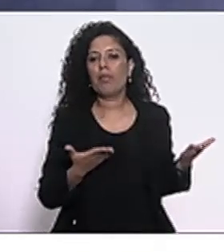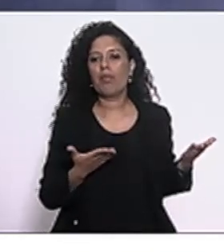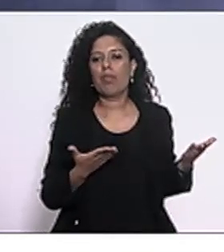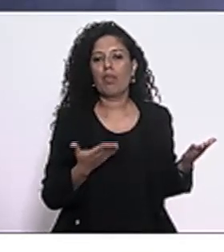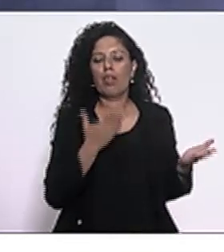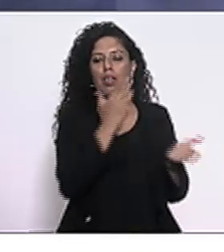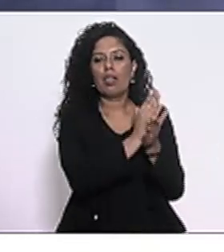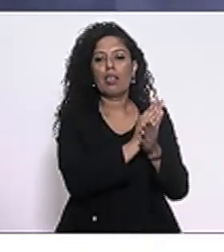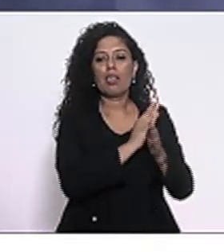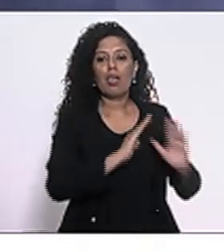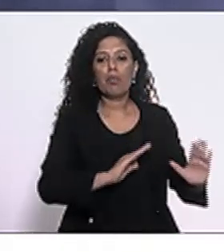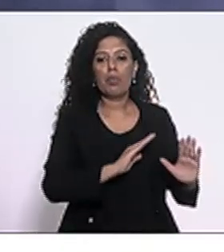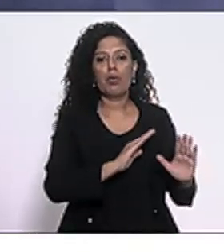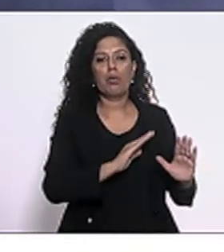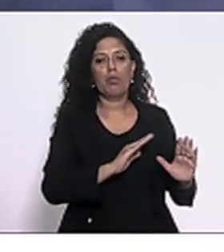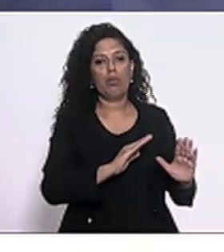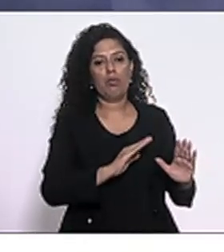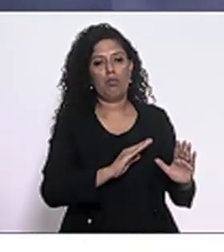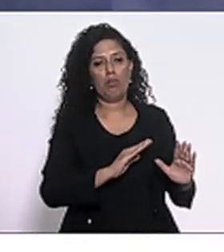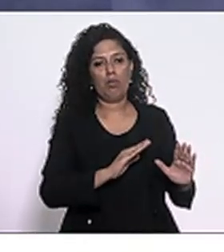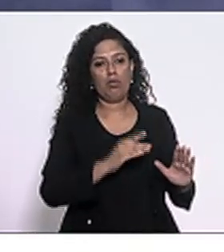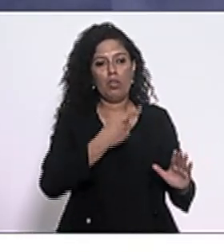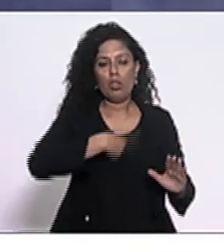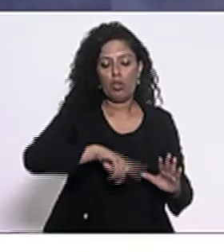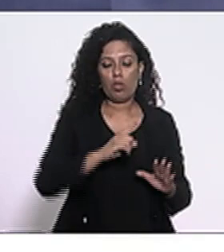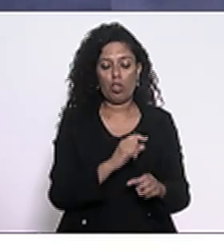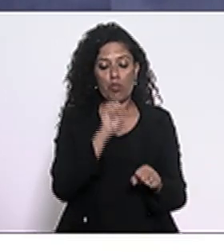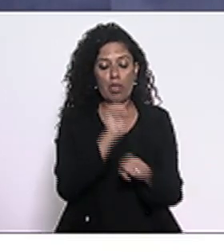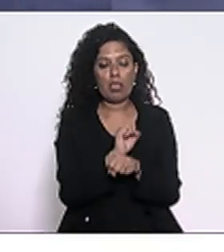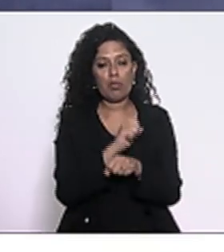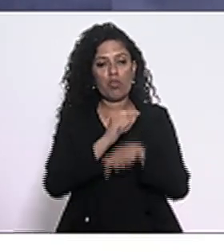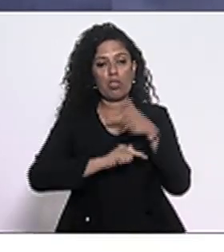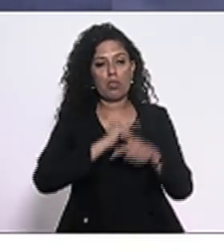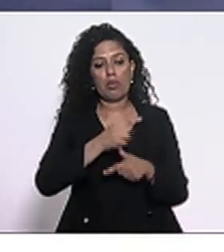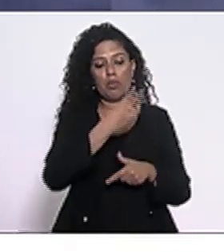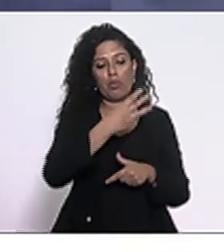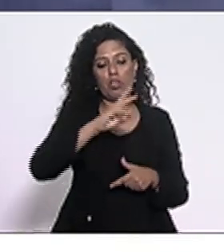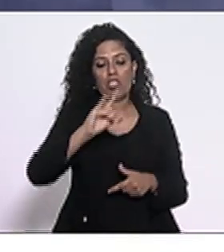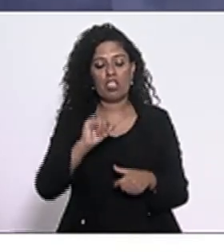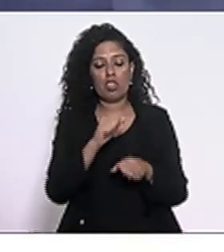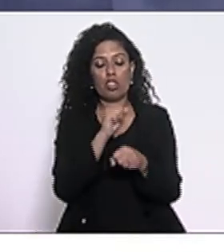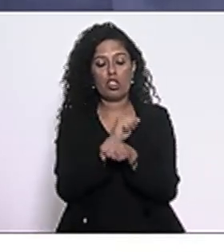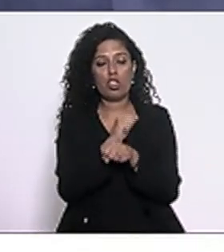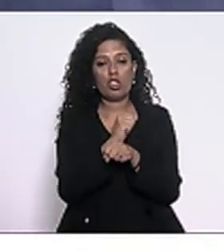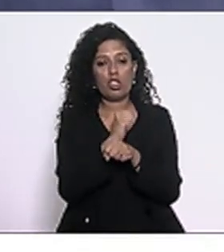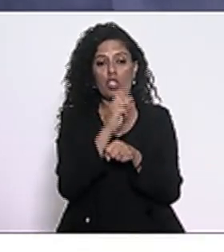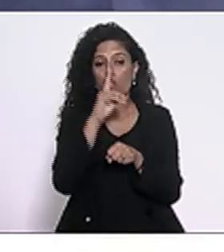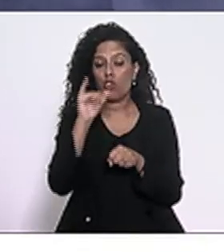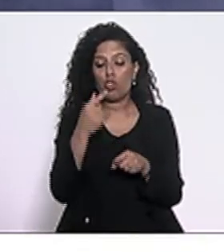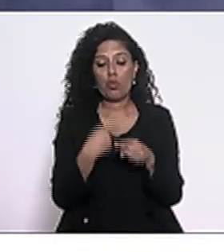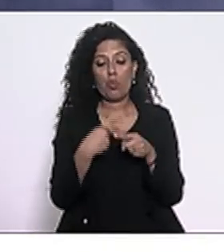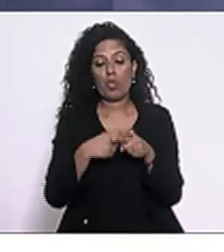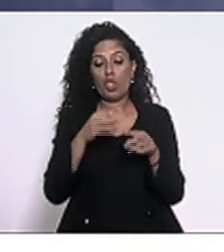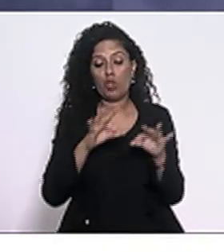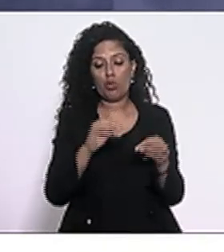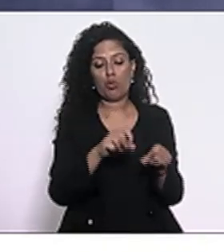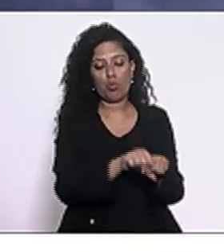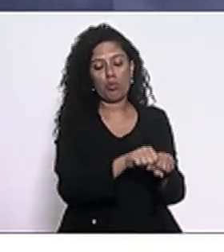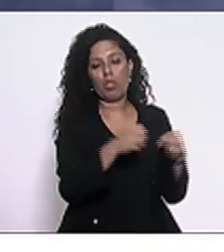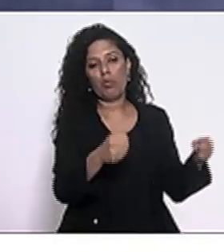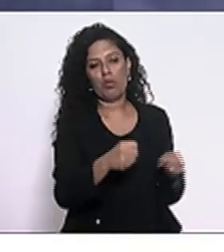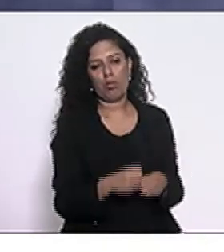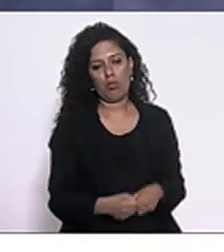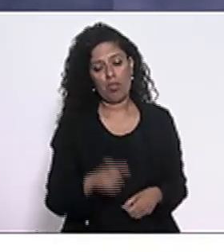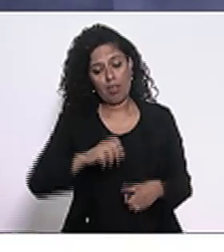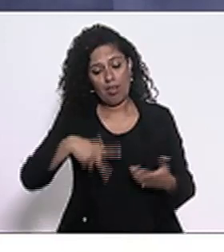Isso foi parar no noticiário, o Proderj ficou fora do ar por 30 dias. E isso não pode acontecer, isso é inadmissível que isso aconteça. Foram 4